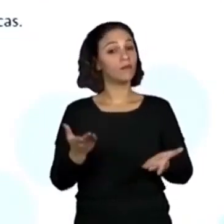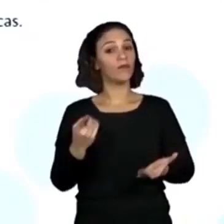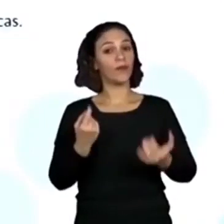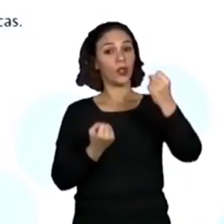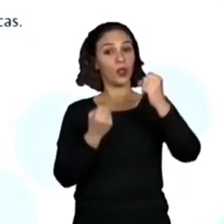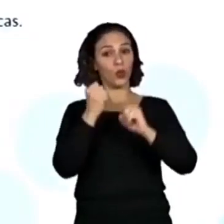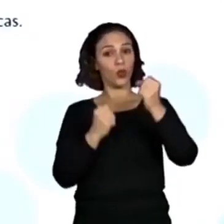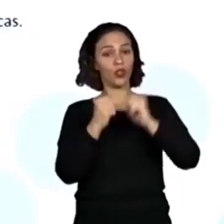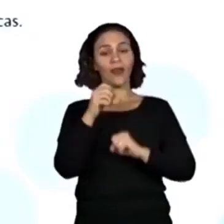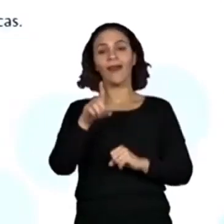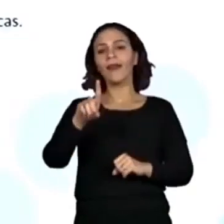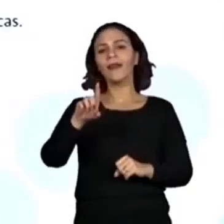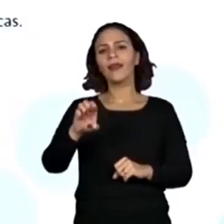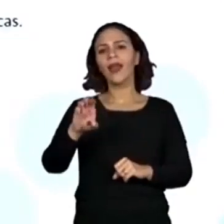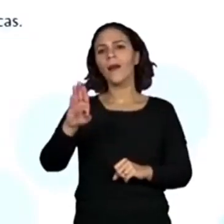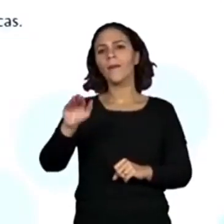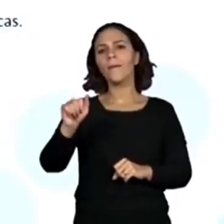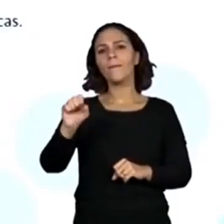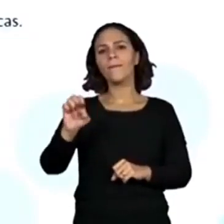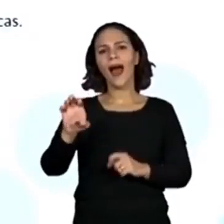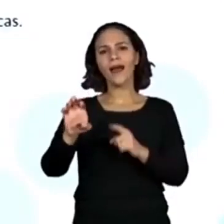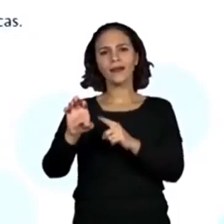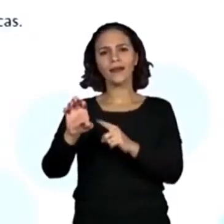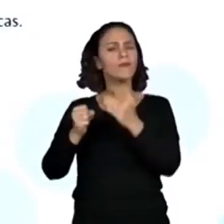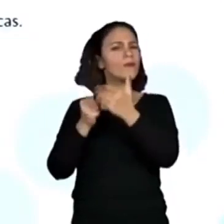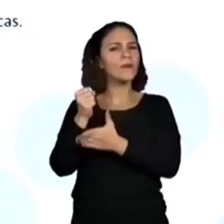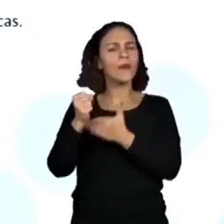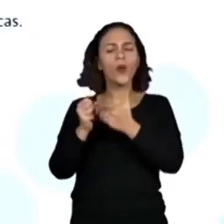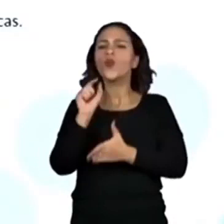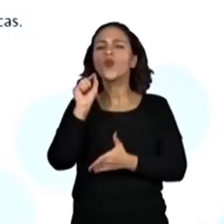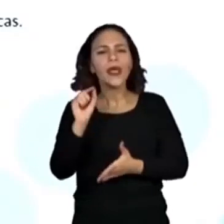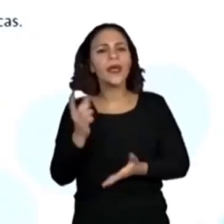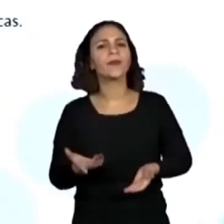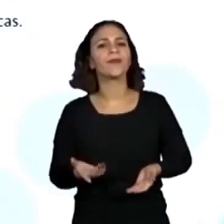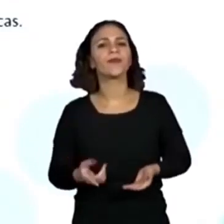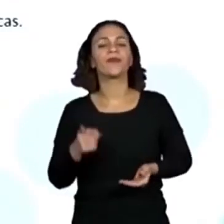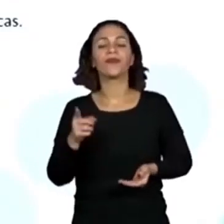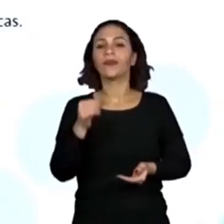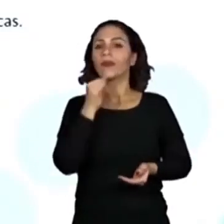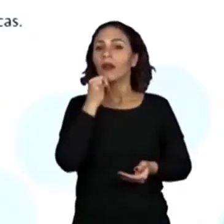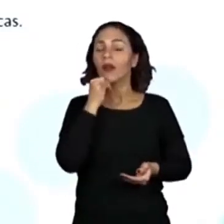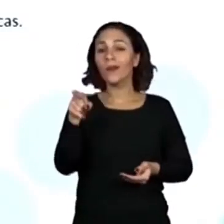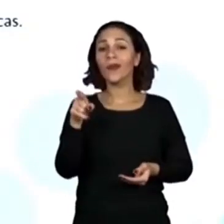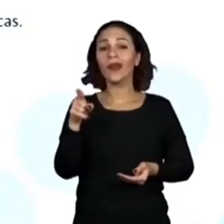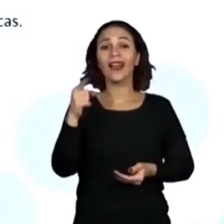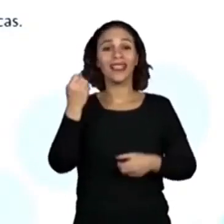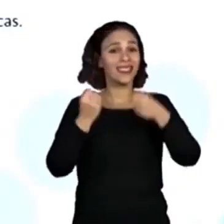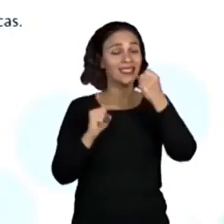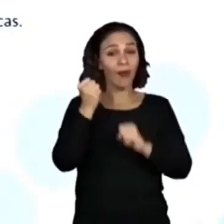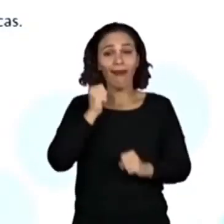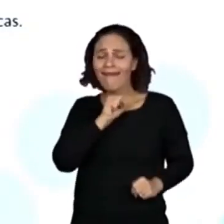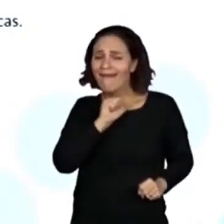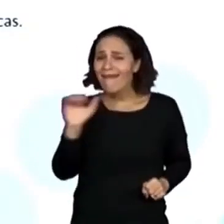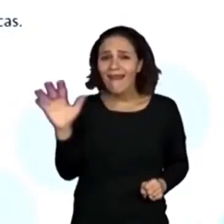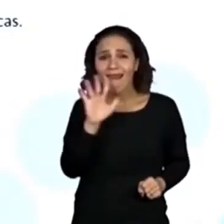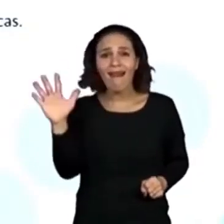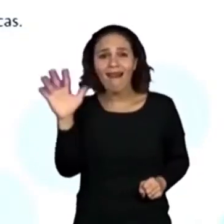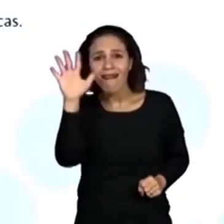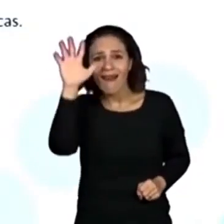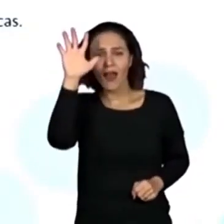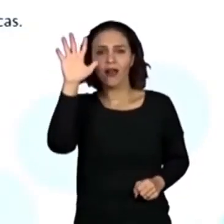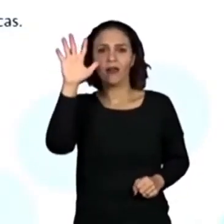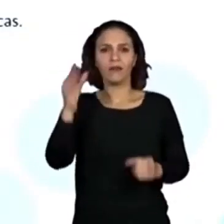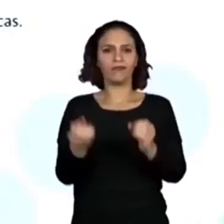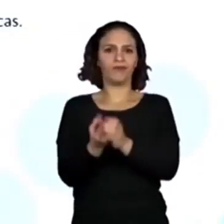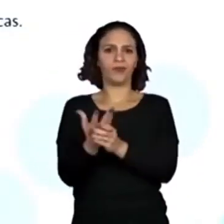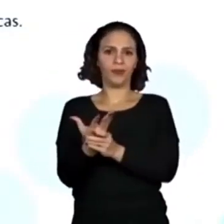Indústrias de base. Então, as indústrias de base, elas são indústrias extremamente caras para se construir.